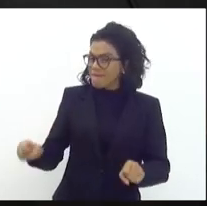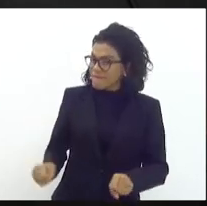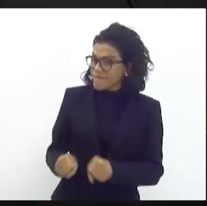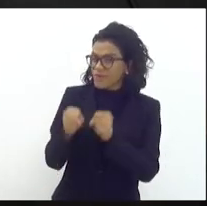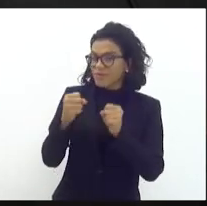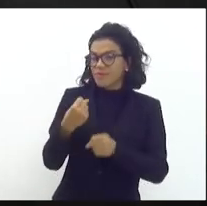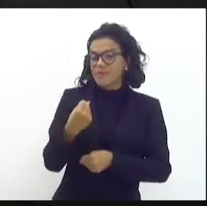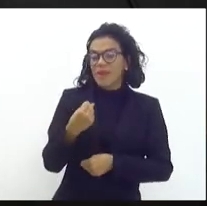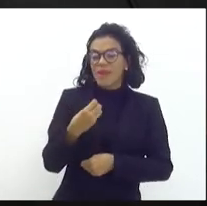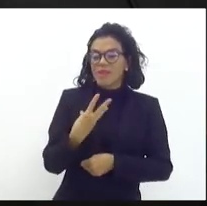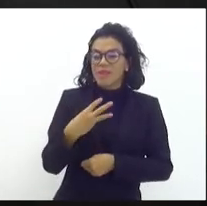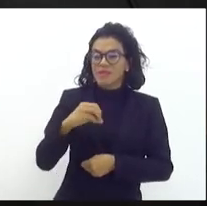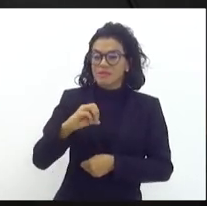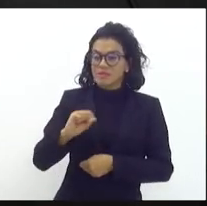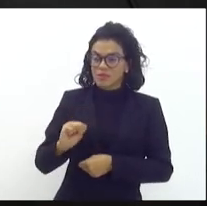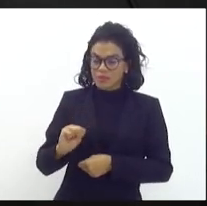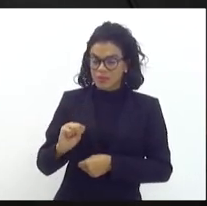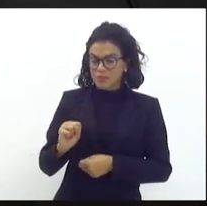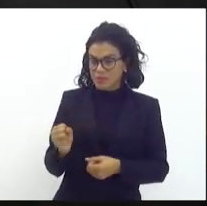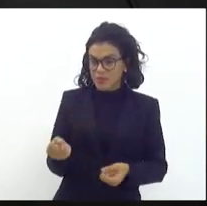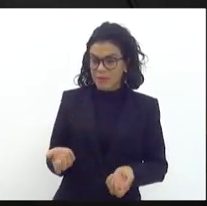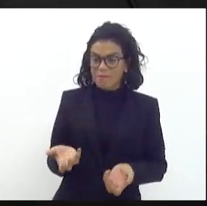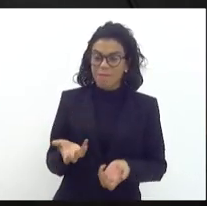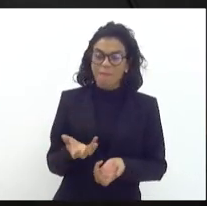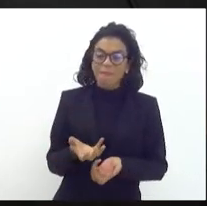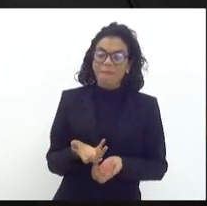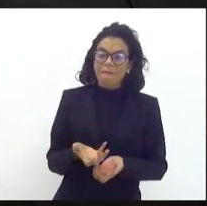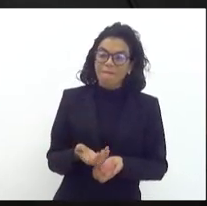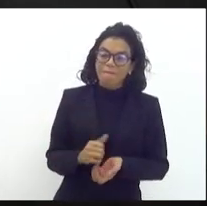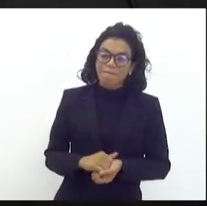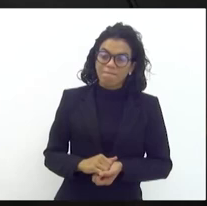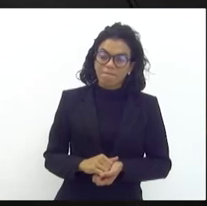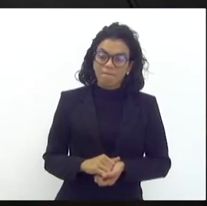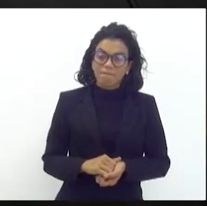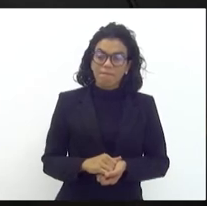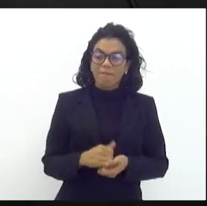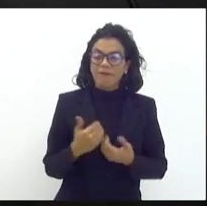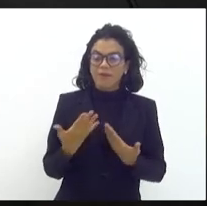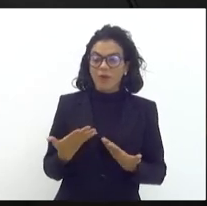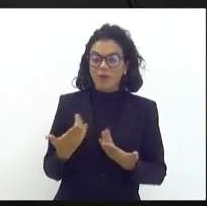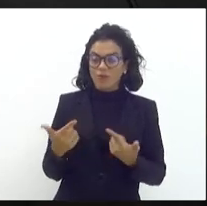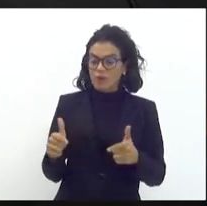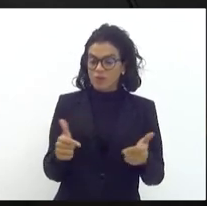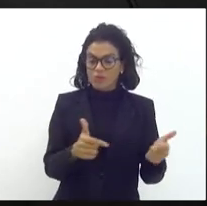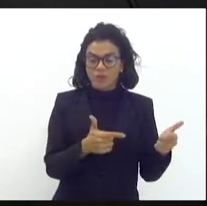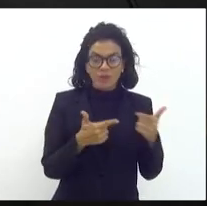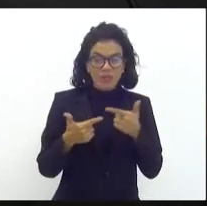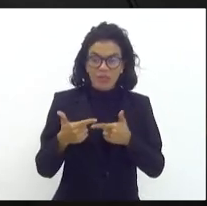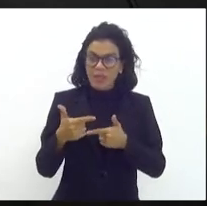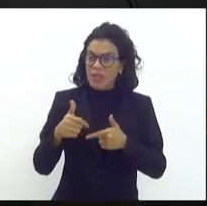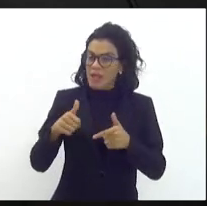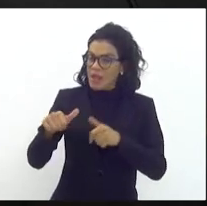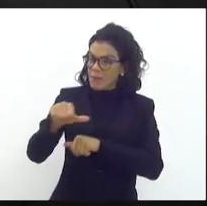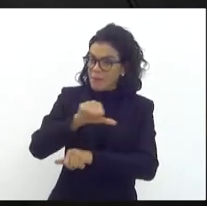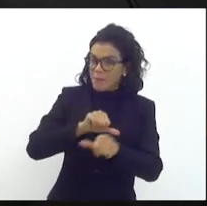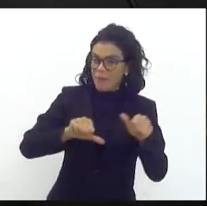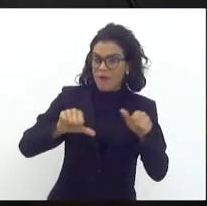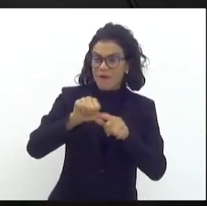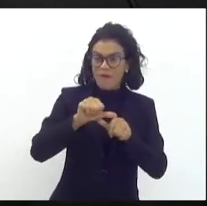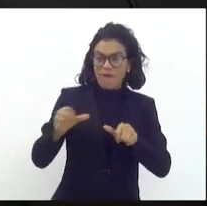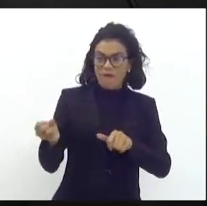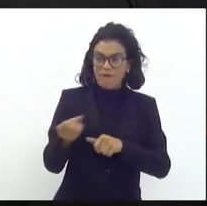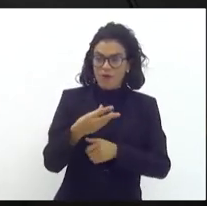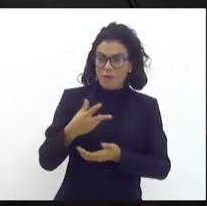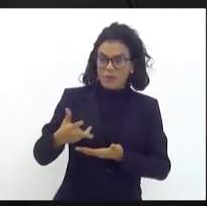308 né então assim não existe reforma tributária perfeita